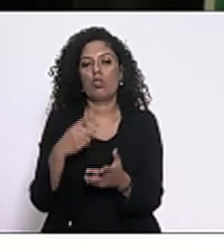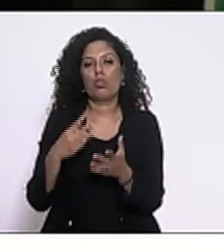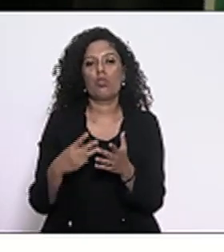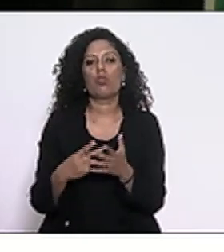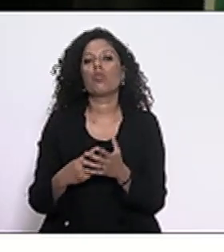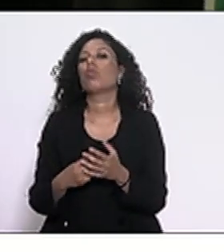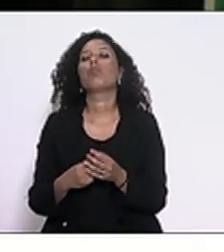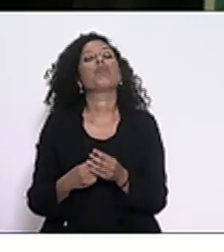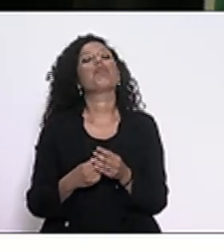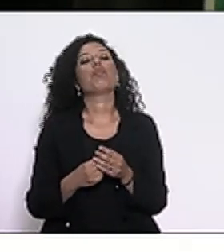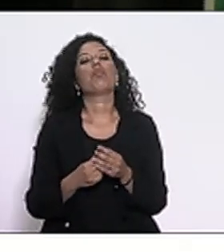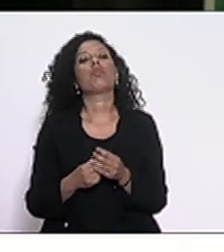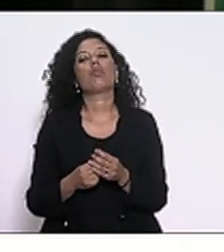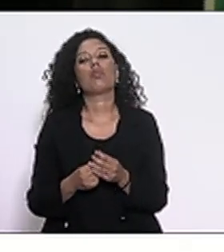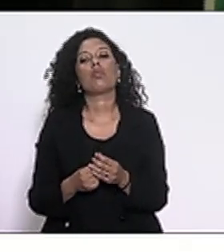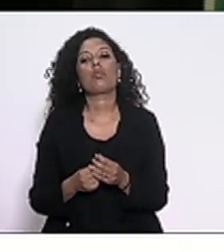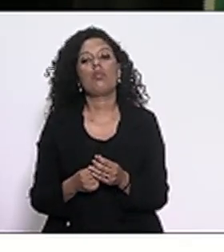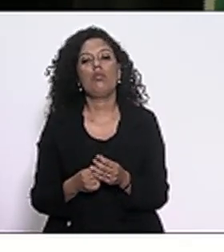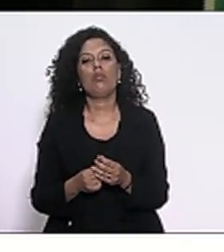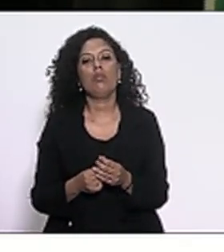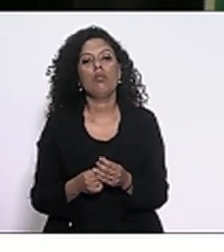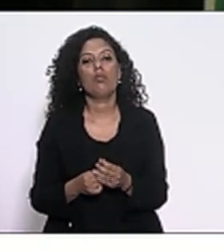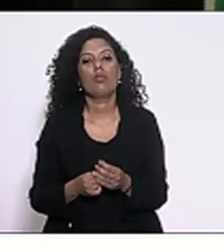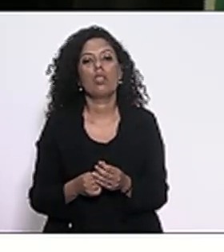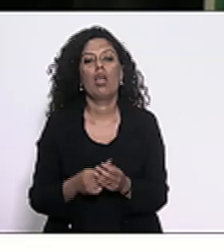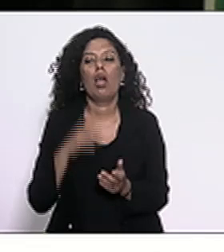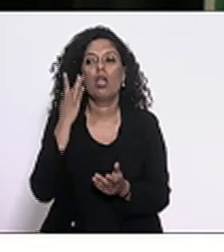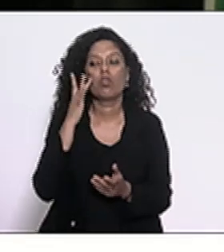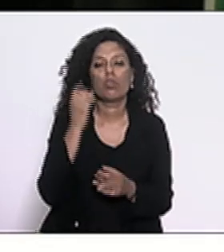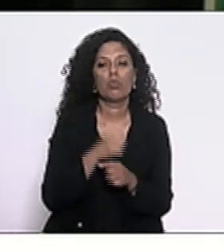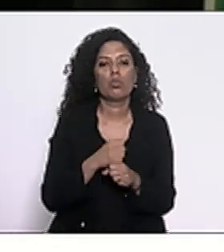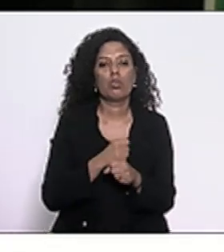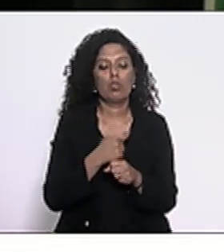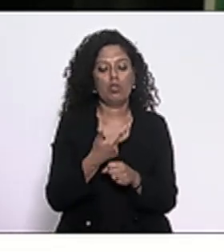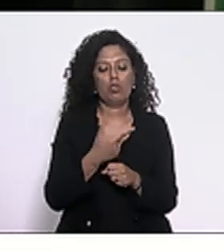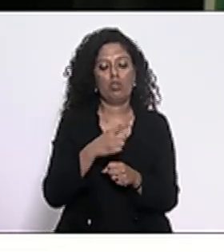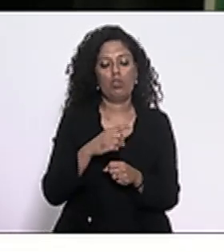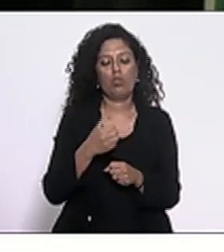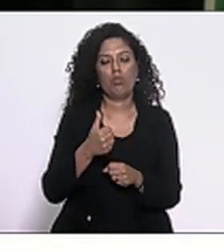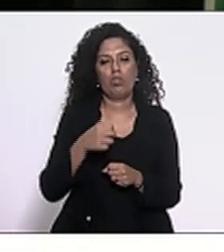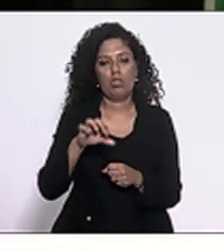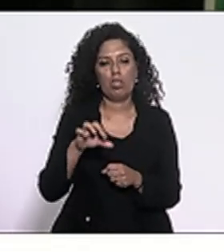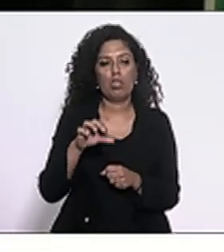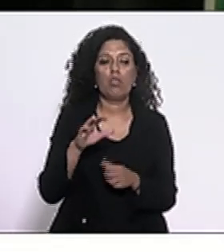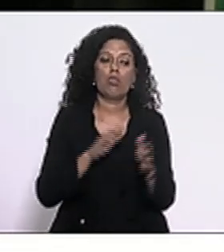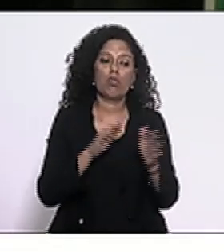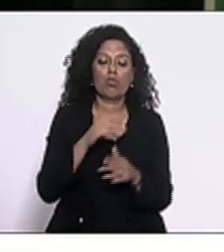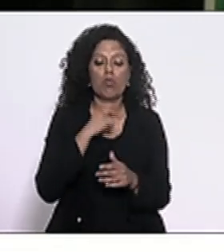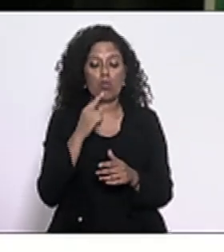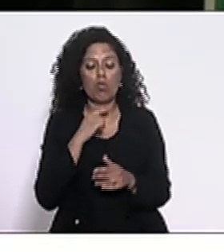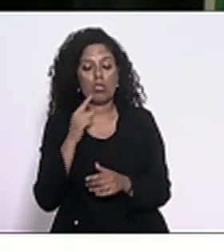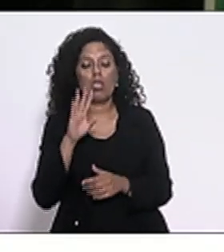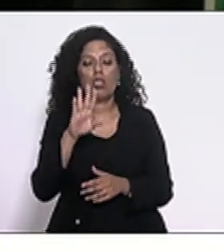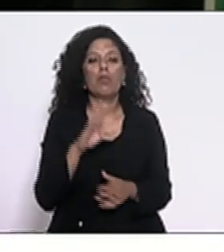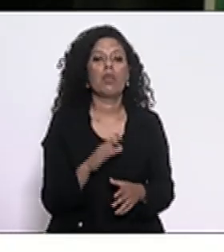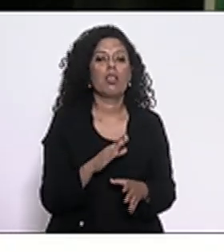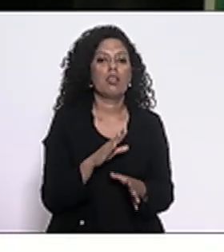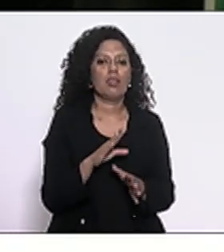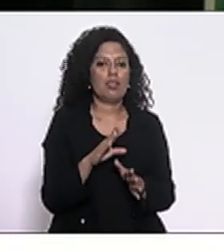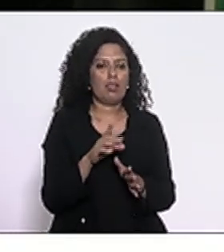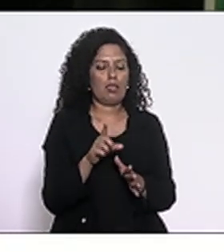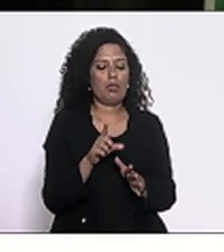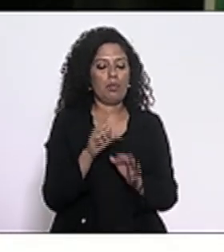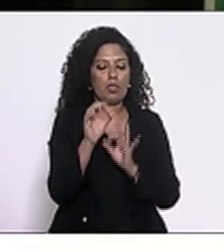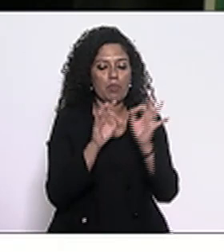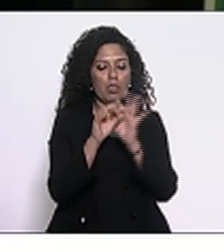aí, talvez não seja para 2019, mas se a gente consegue definir um projeto de lei que vire lei no